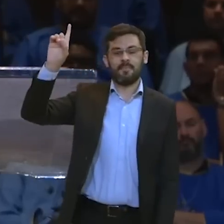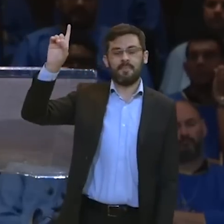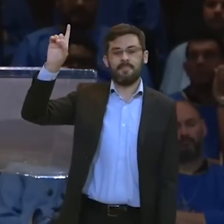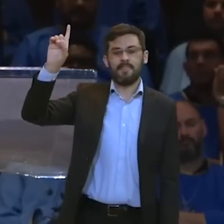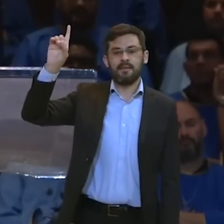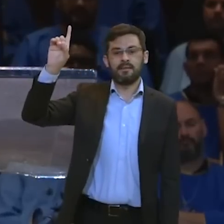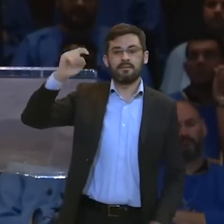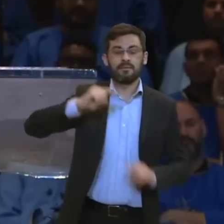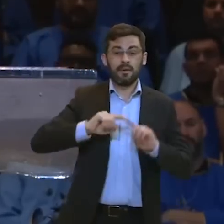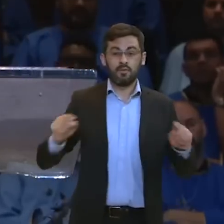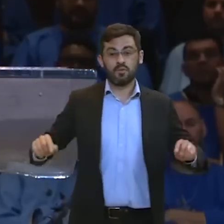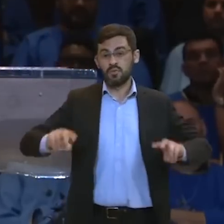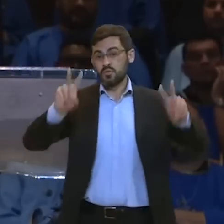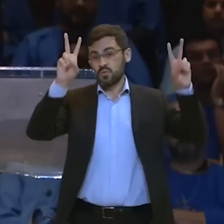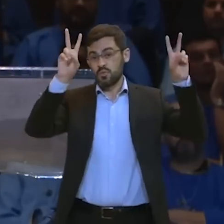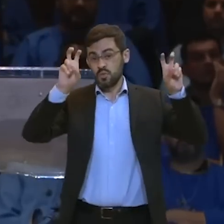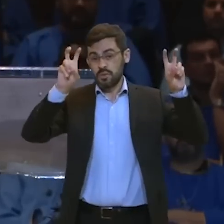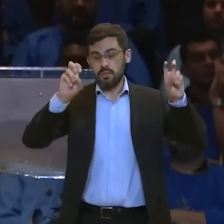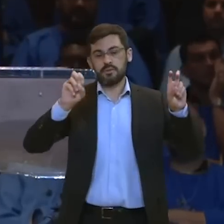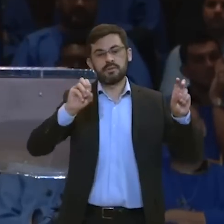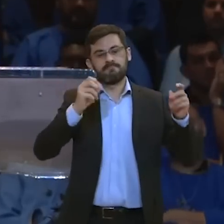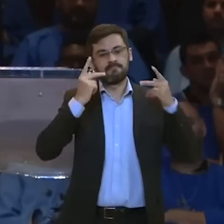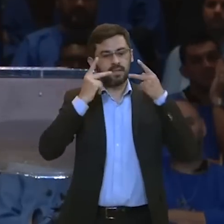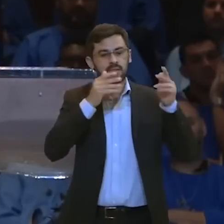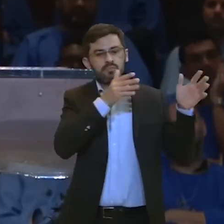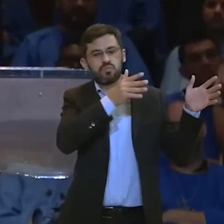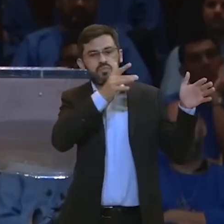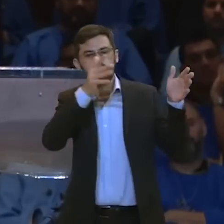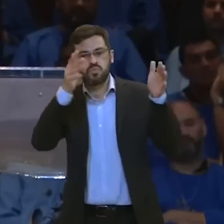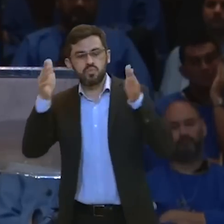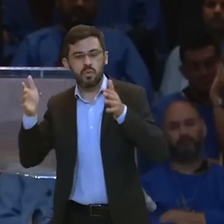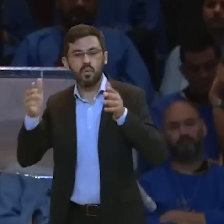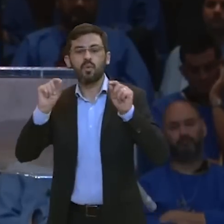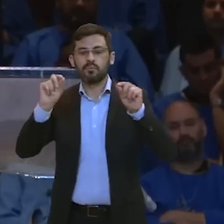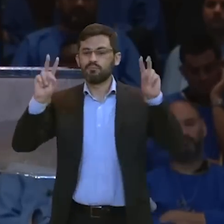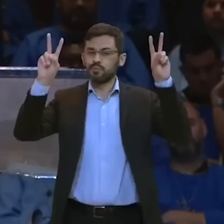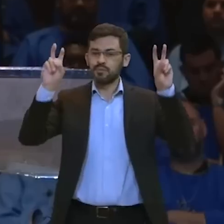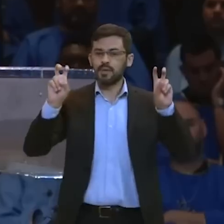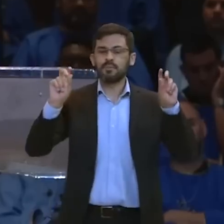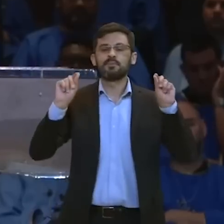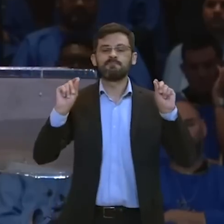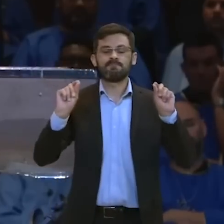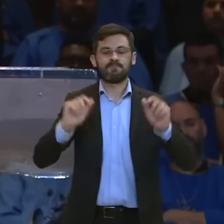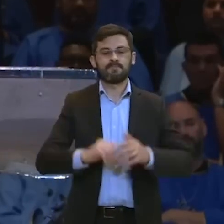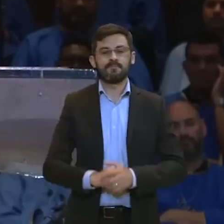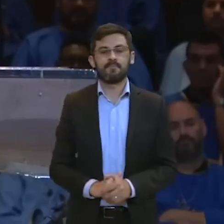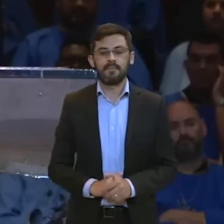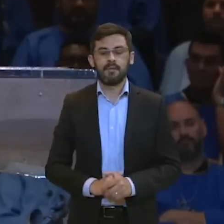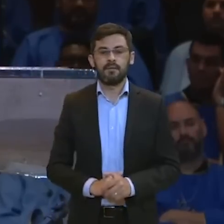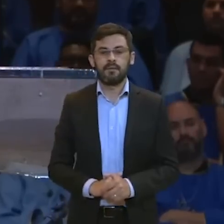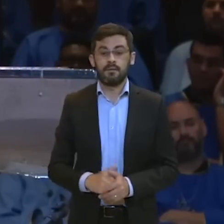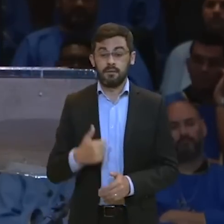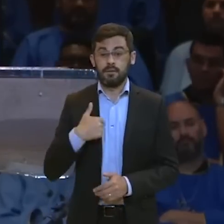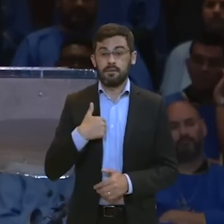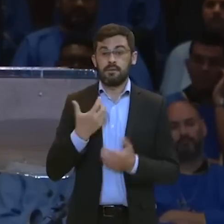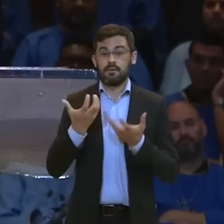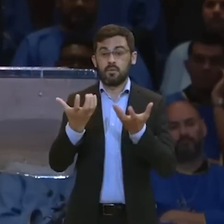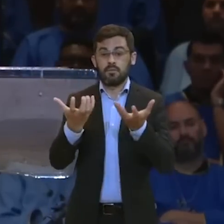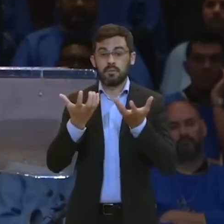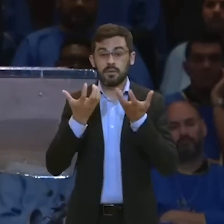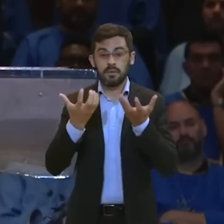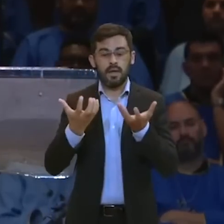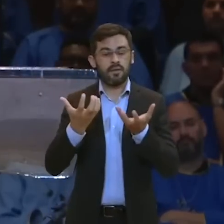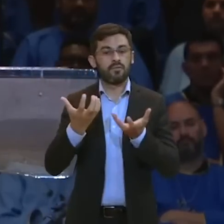eu intitulei essa série de mensagens com o seguinte tema: quero viver